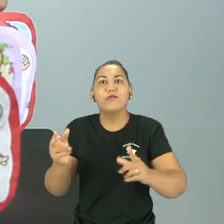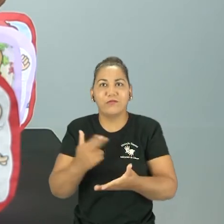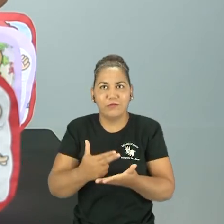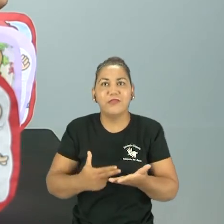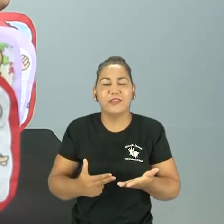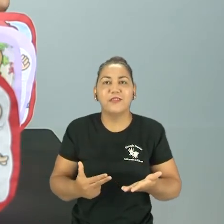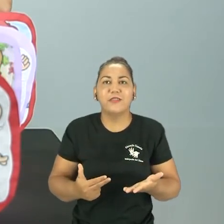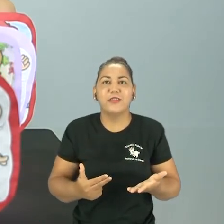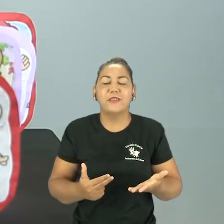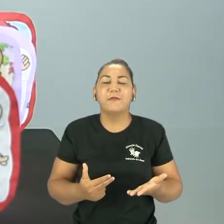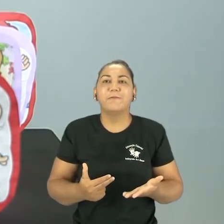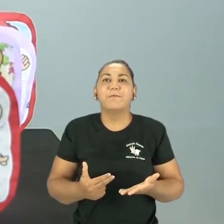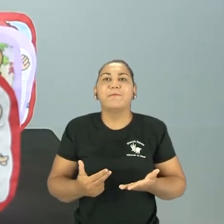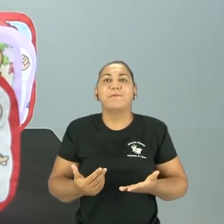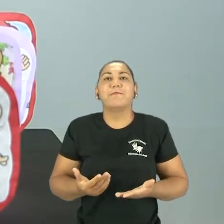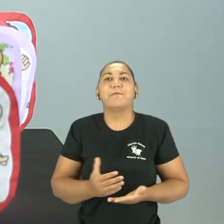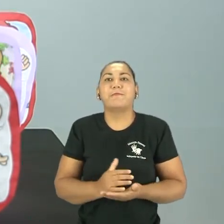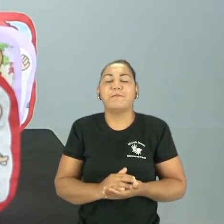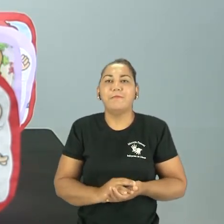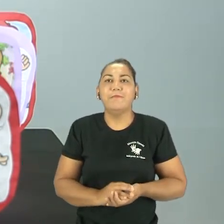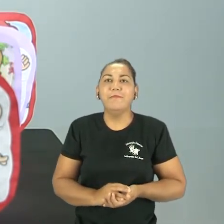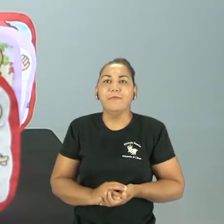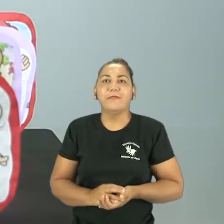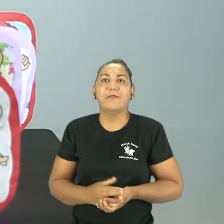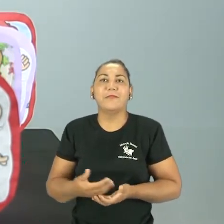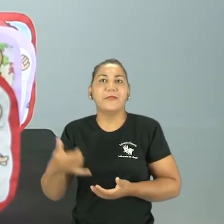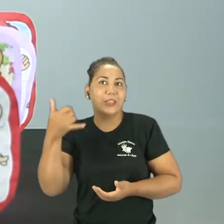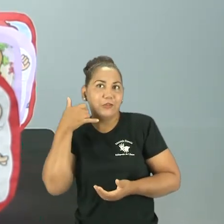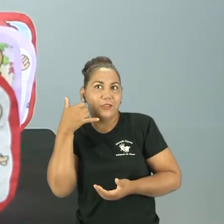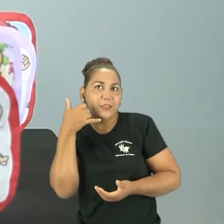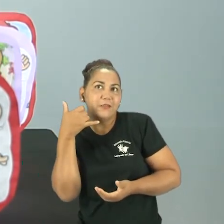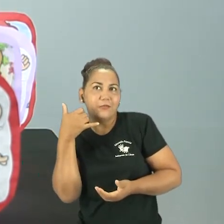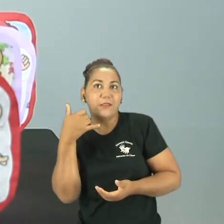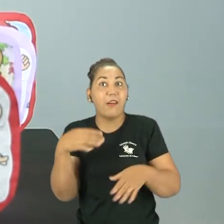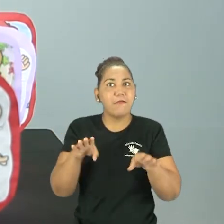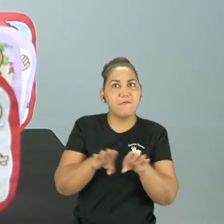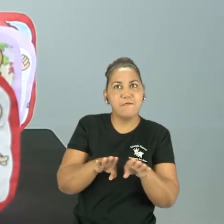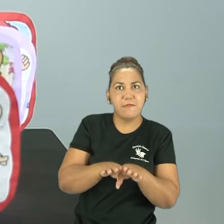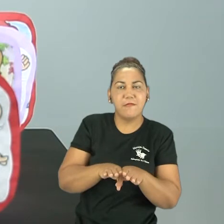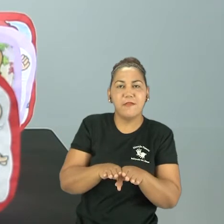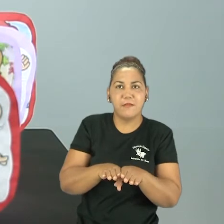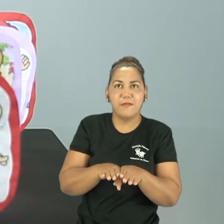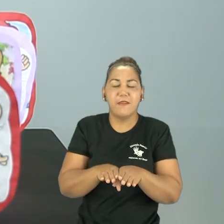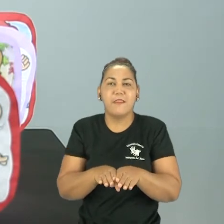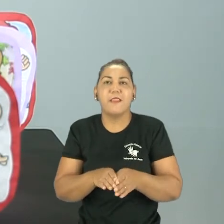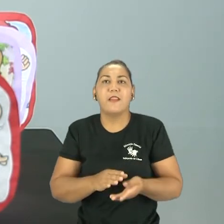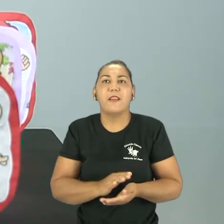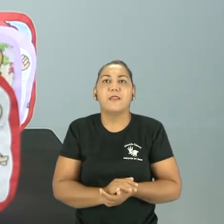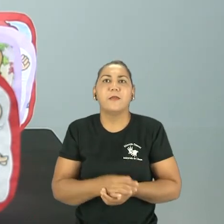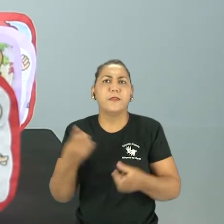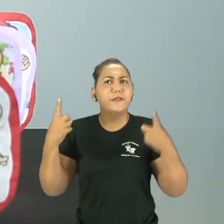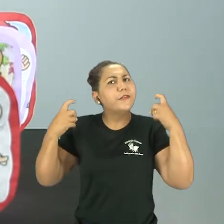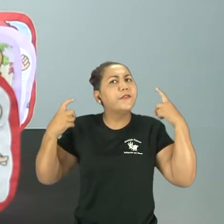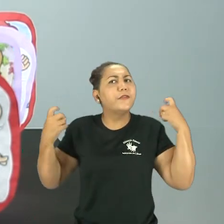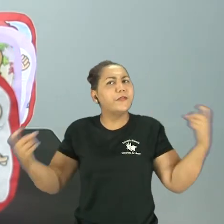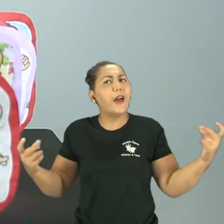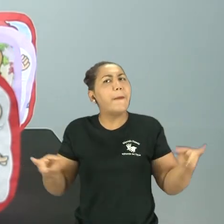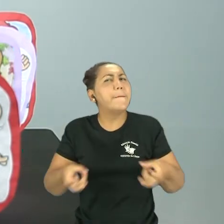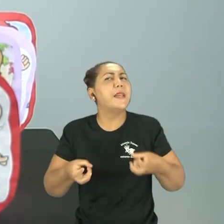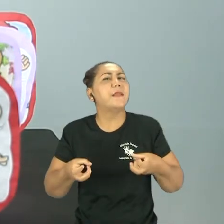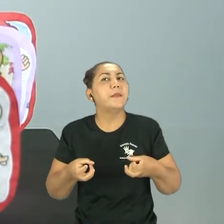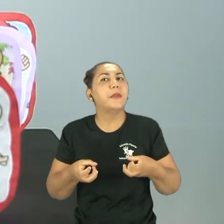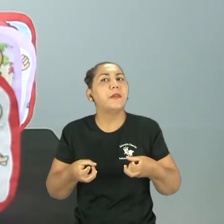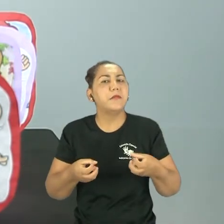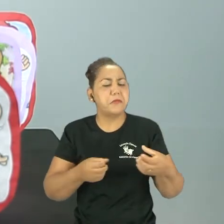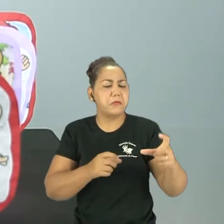na televisão, ali no celular, a gente consegue escutar tudo isso, né? E no gibi, como é que seria